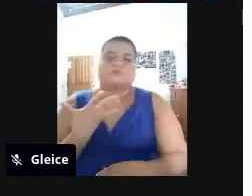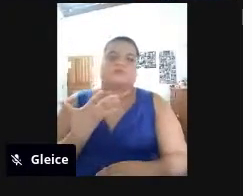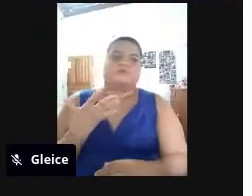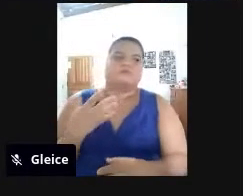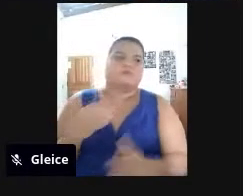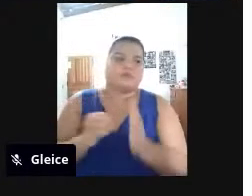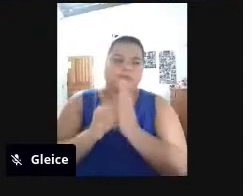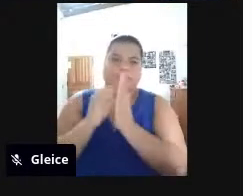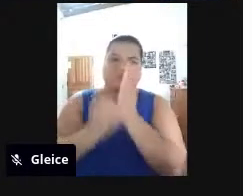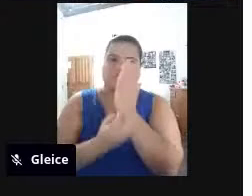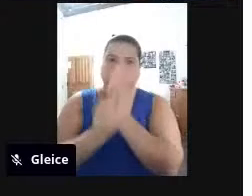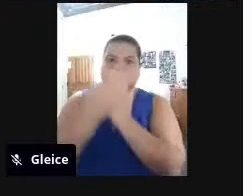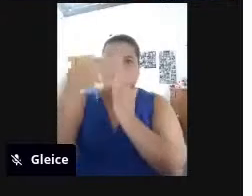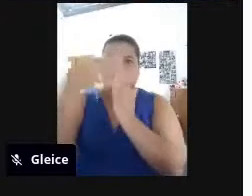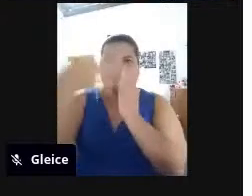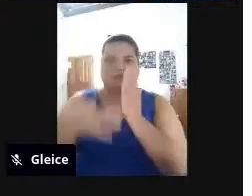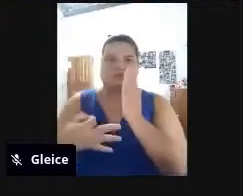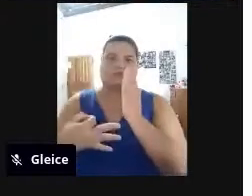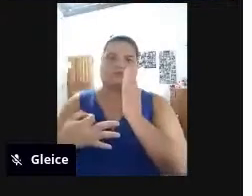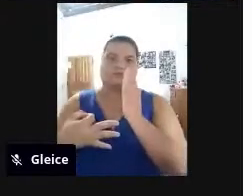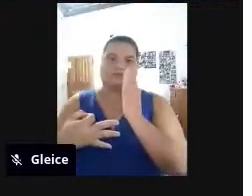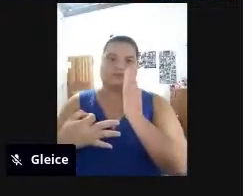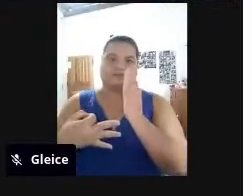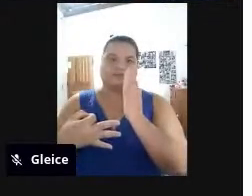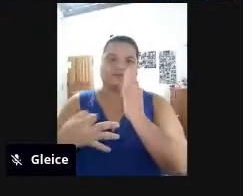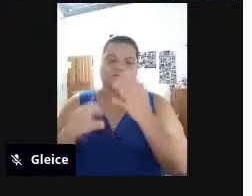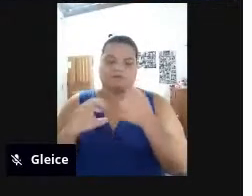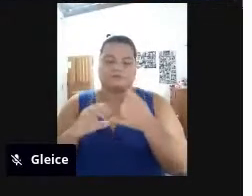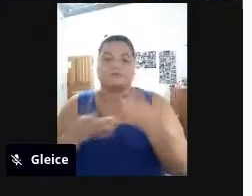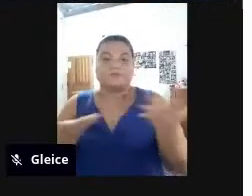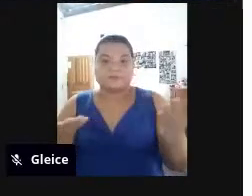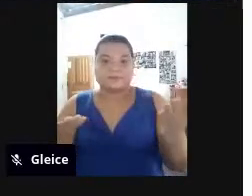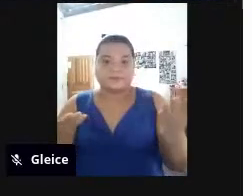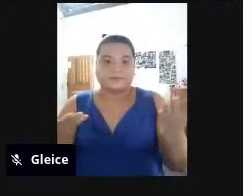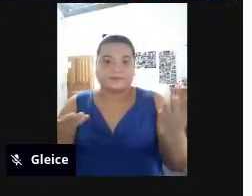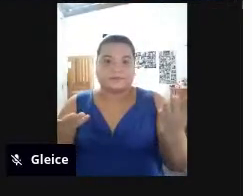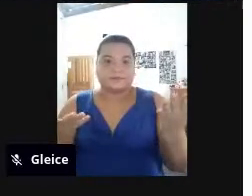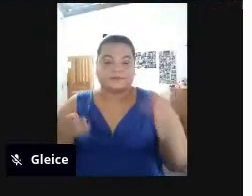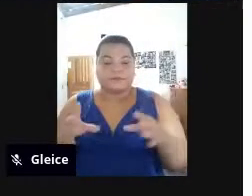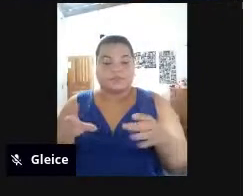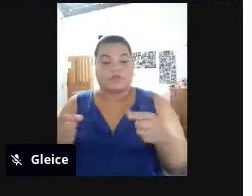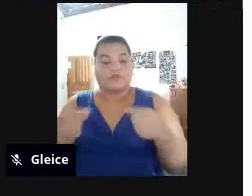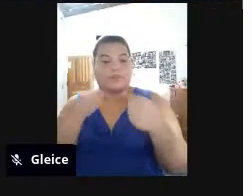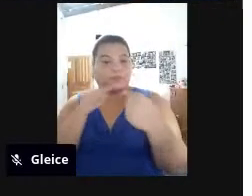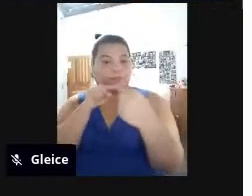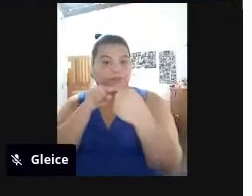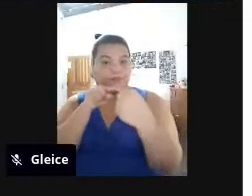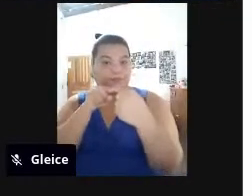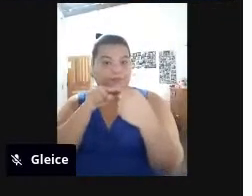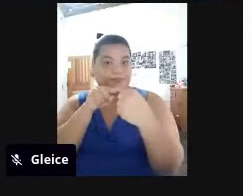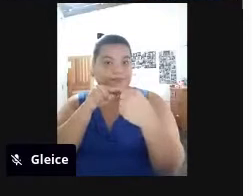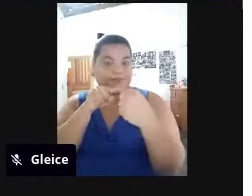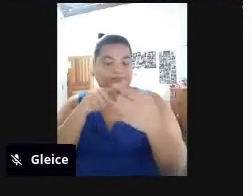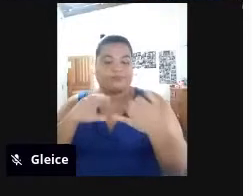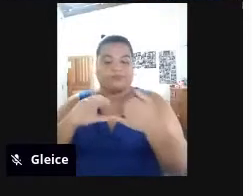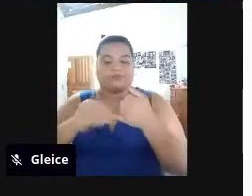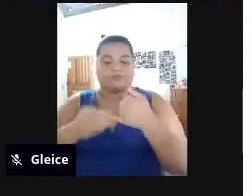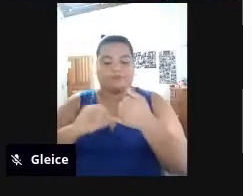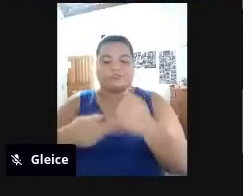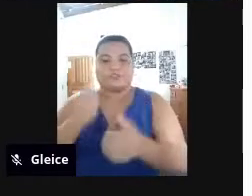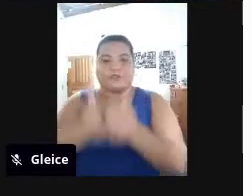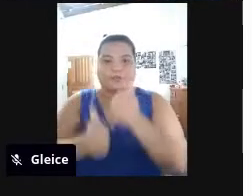arroz integral lisina, feijão metionina. Ao combiná-los, eu tenho uma quantidade ideal